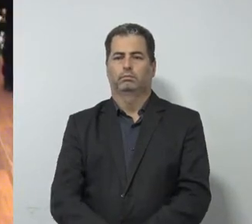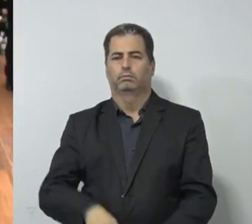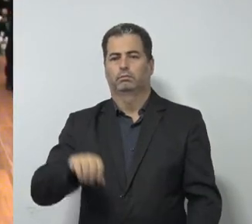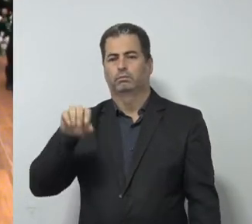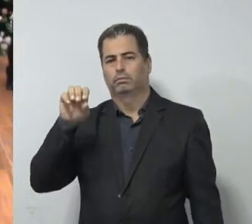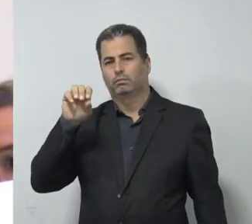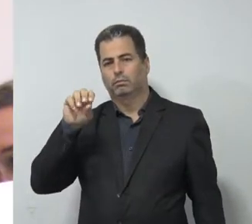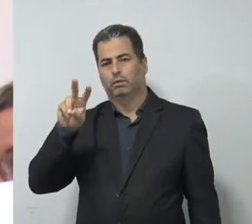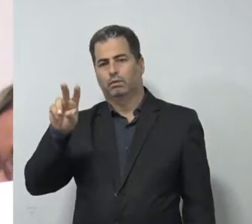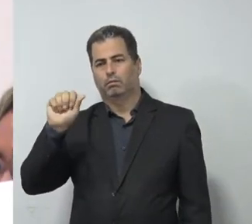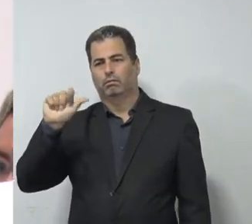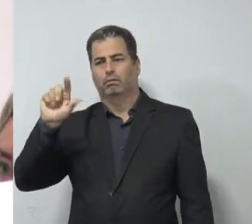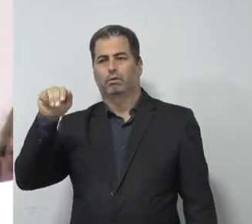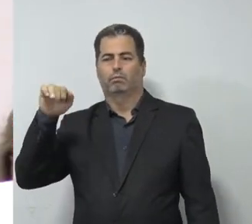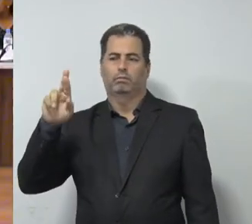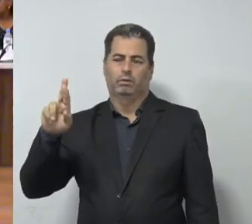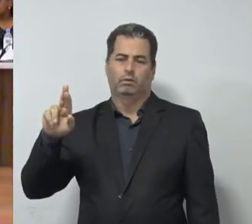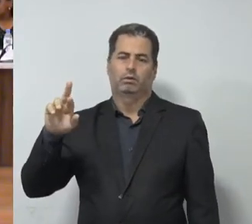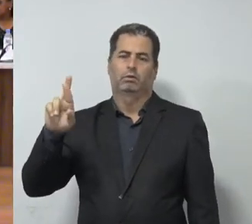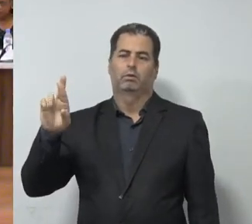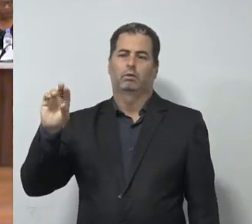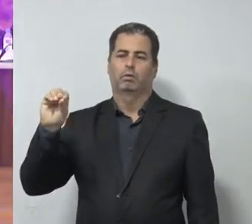Valmir Rocha Rodrigues.